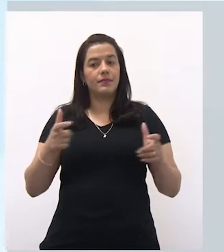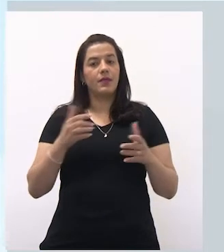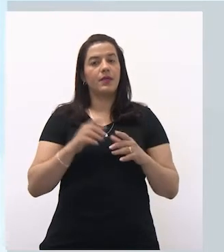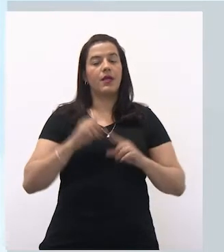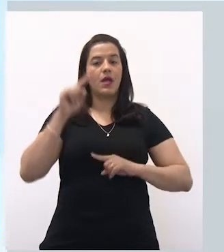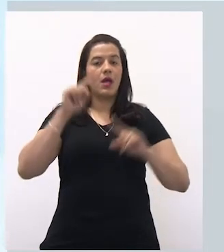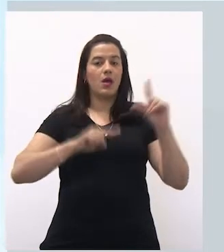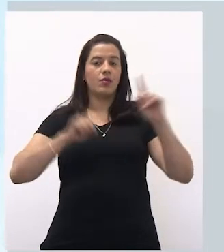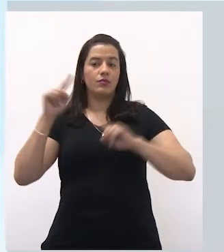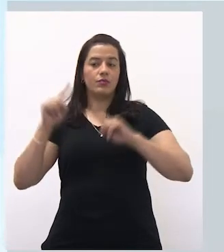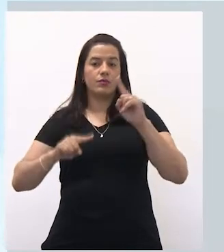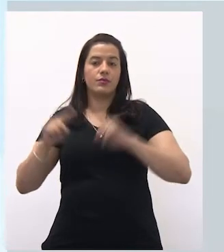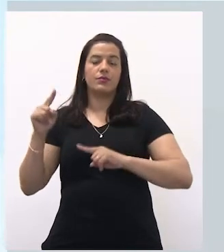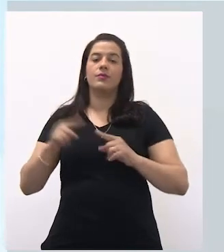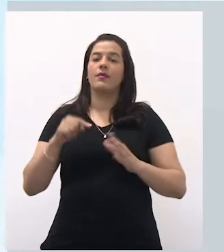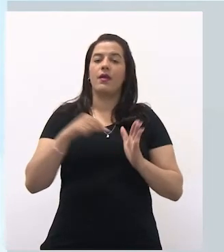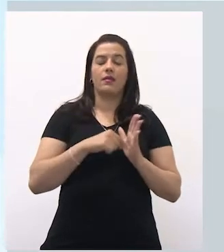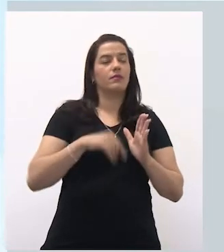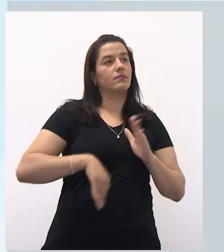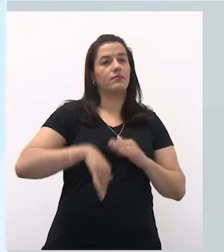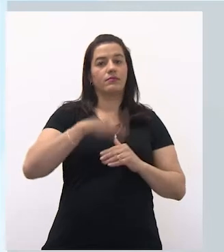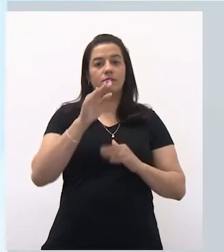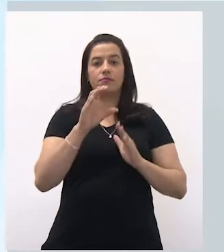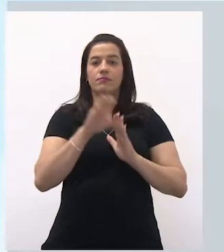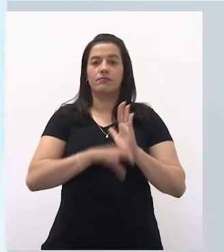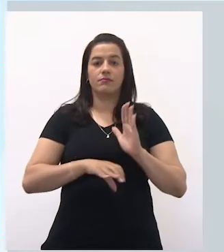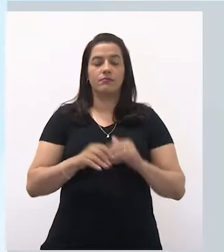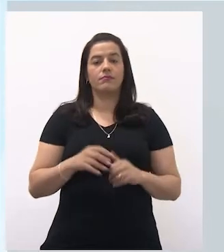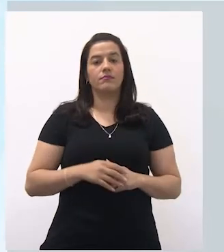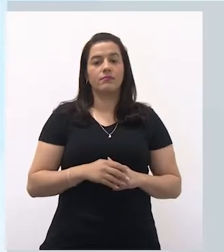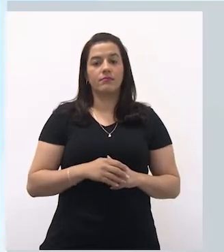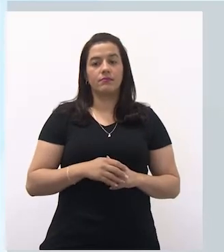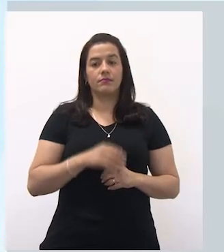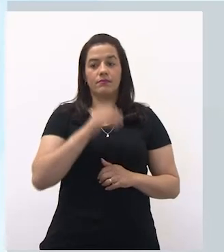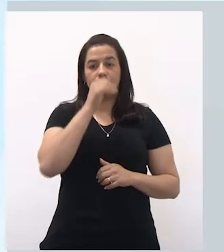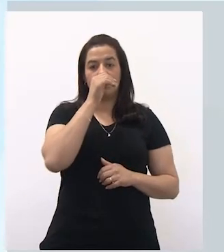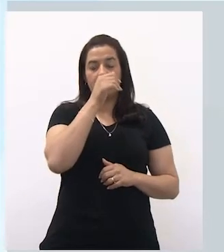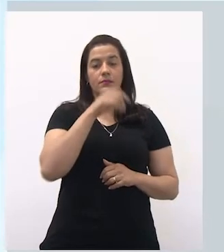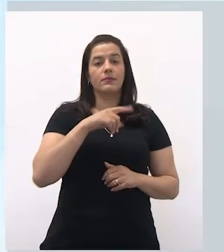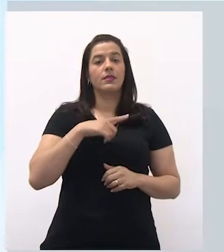de proficiência, elas são mais abrangentes, o currículo, né? O currículo, ele é